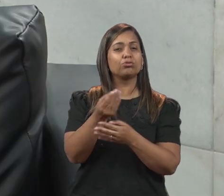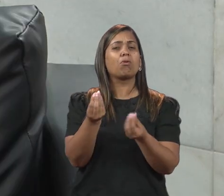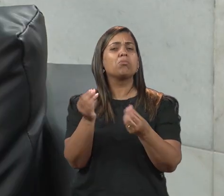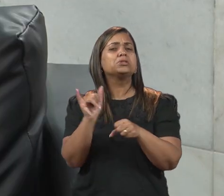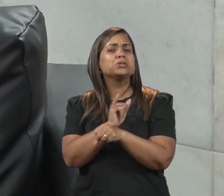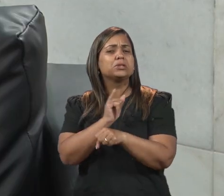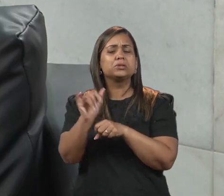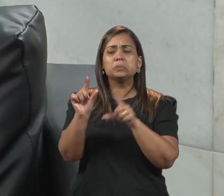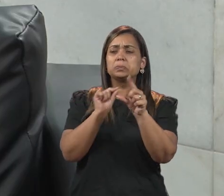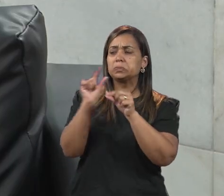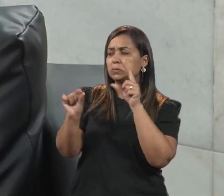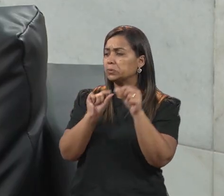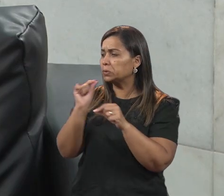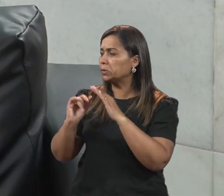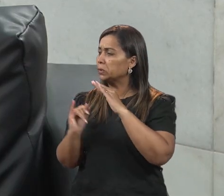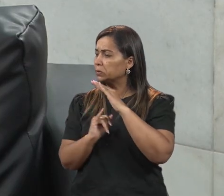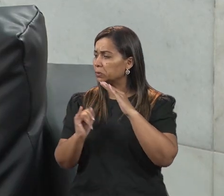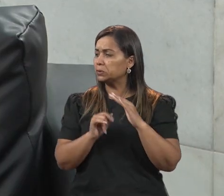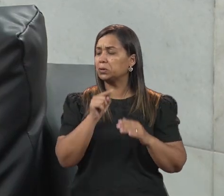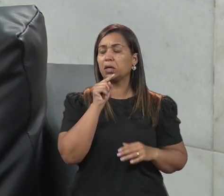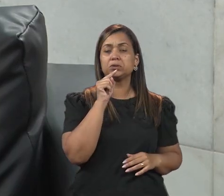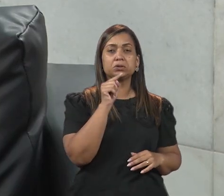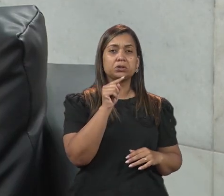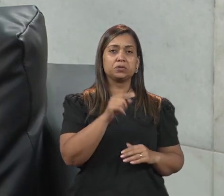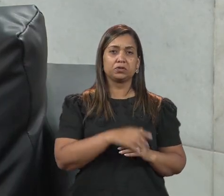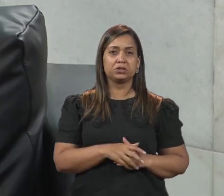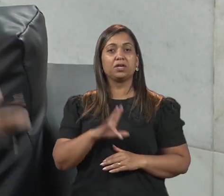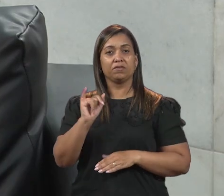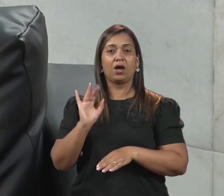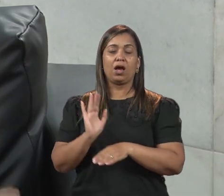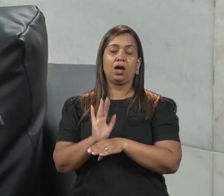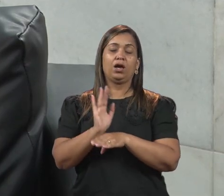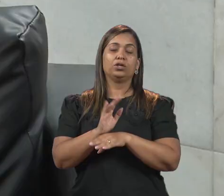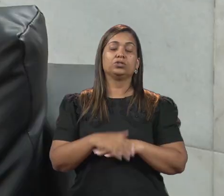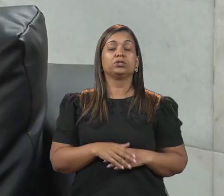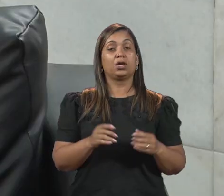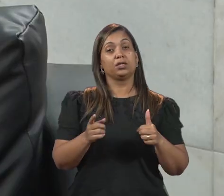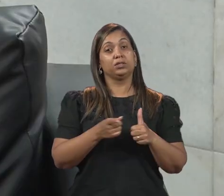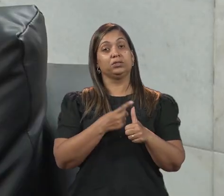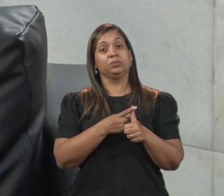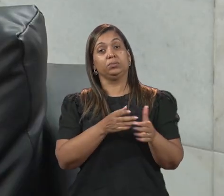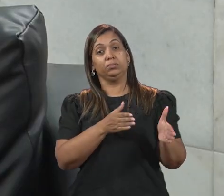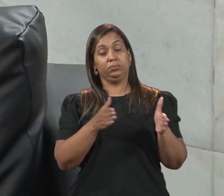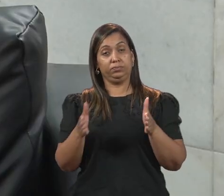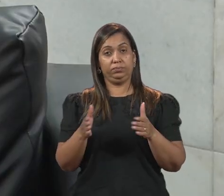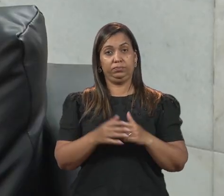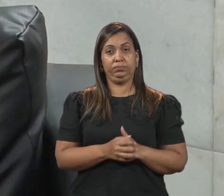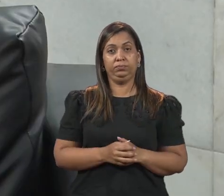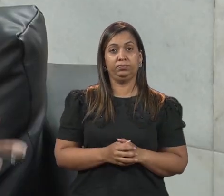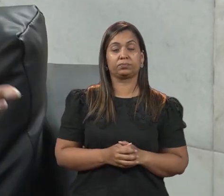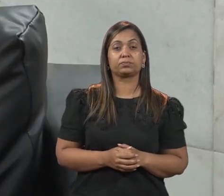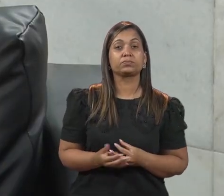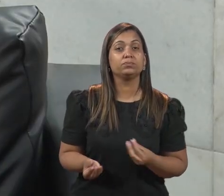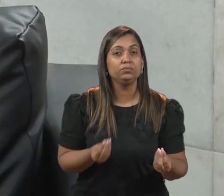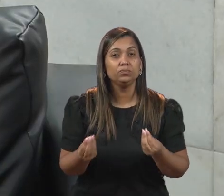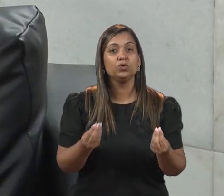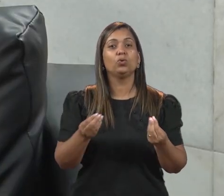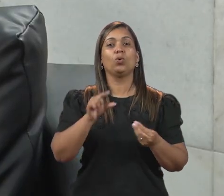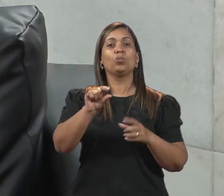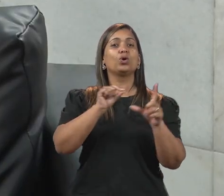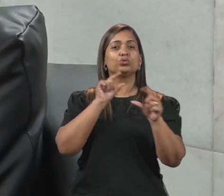utilizou para escolher as entidades que o senhor vai beneficiar, né, nesse primeiro momento de destinação. Como é que foi